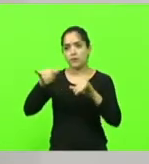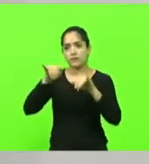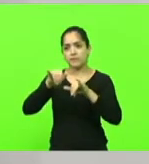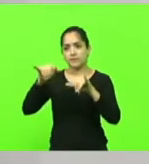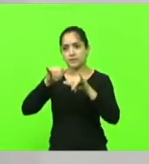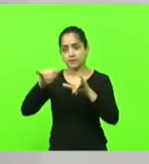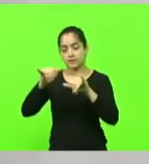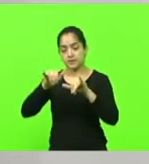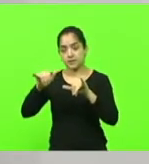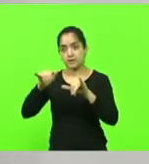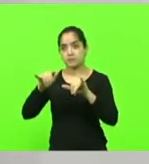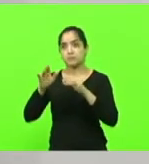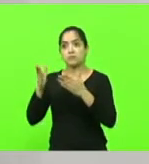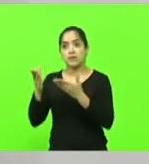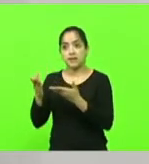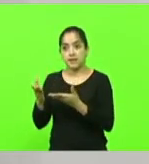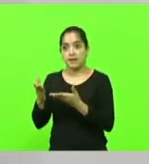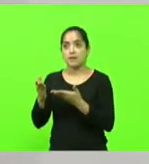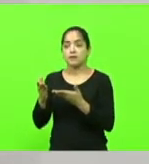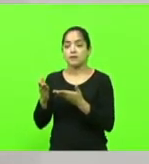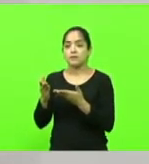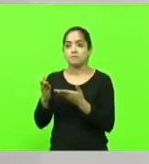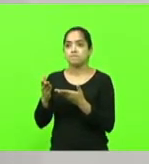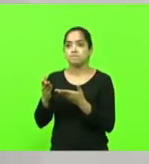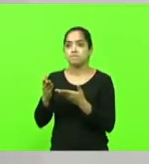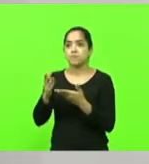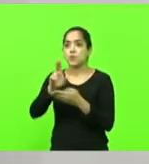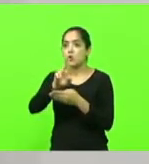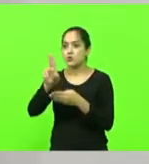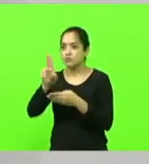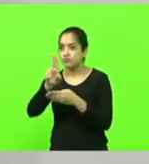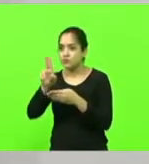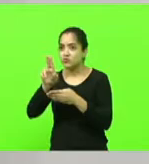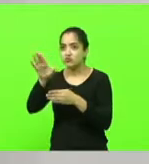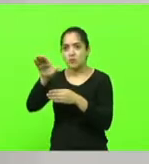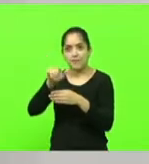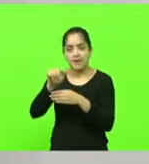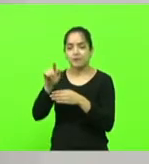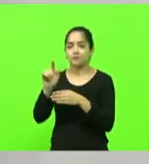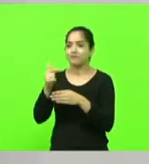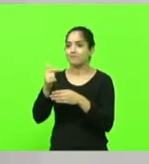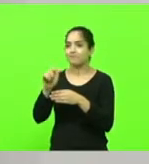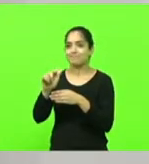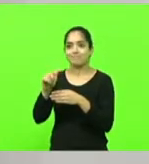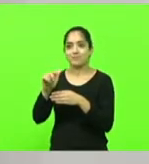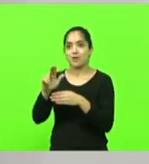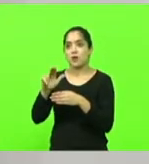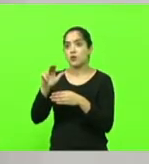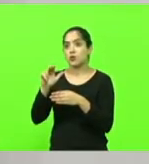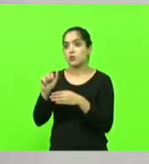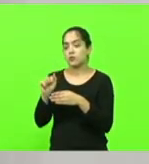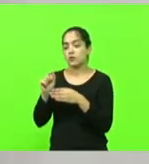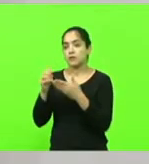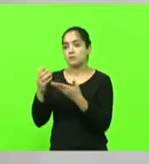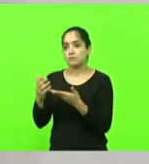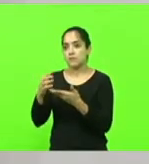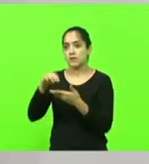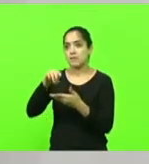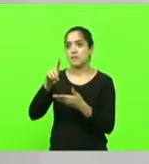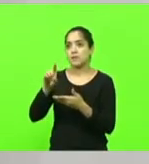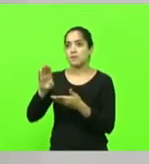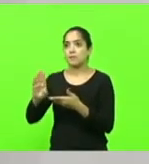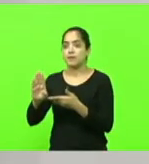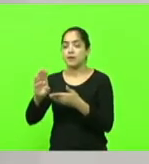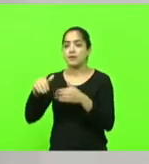propaganda, Jaison nunca foi nomeado. Barreto militou no MDB de Ulisses Guimarães,